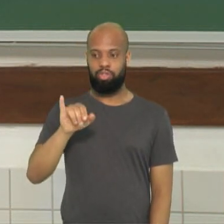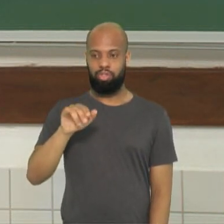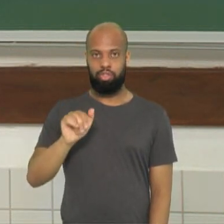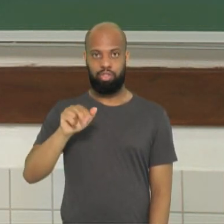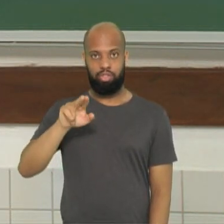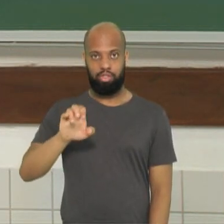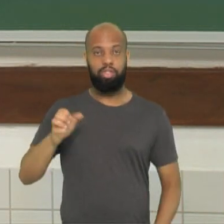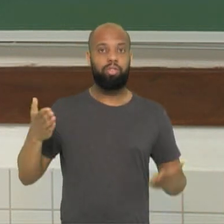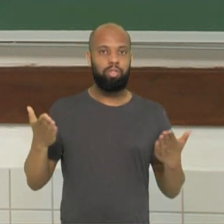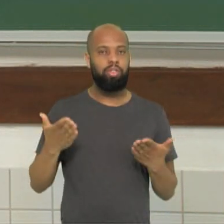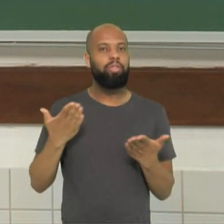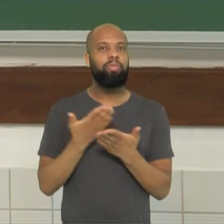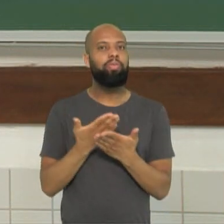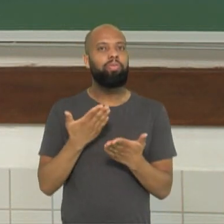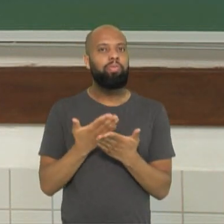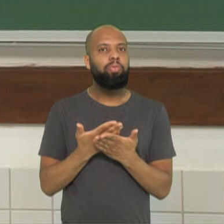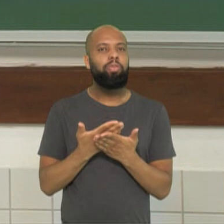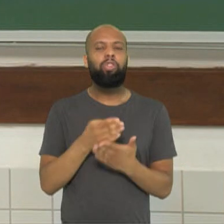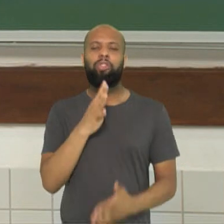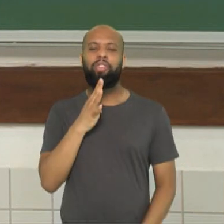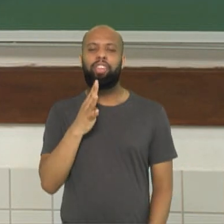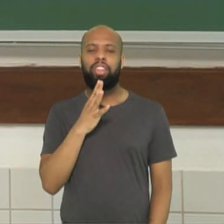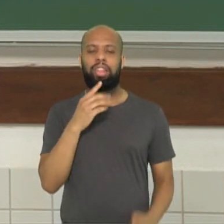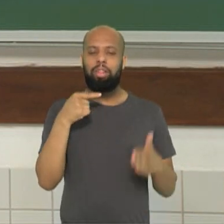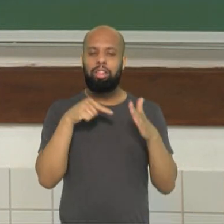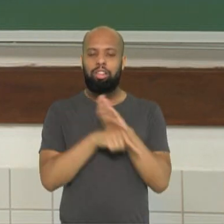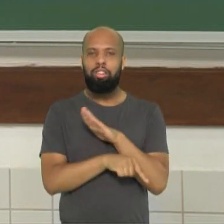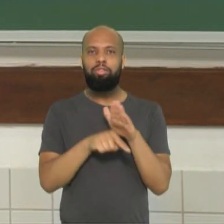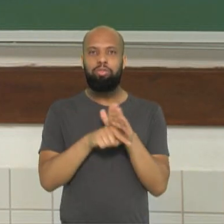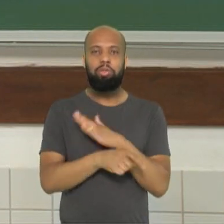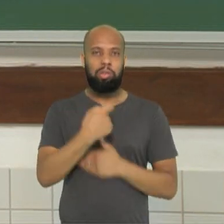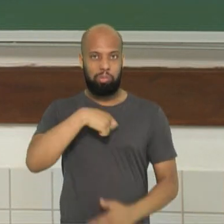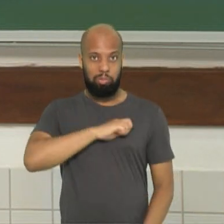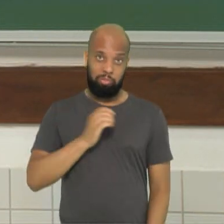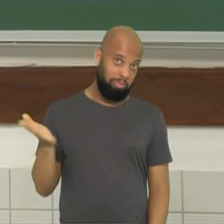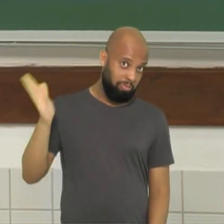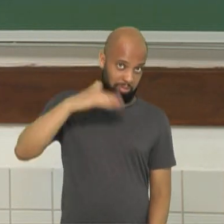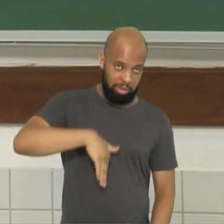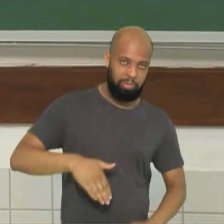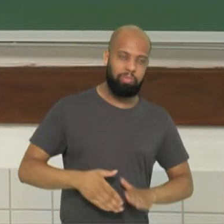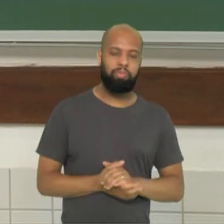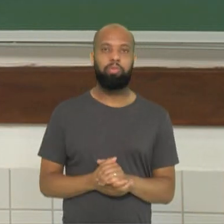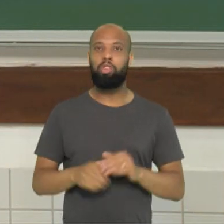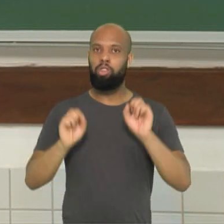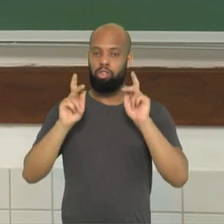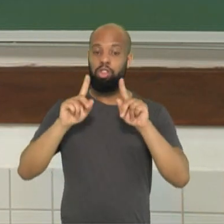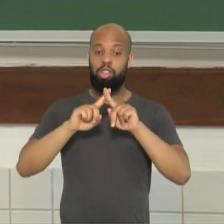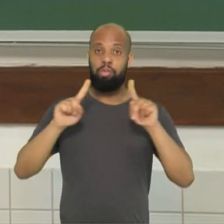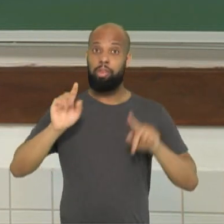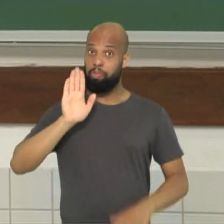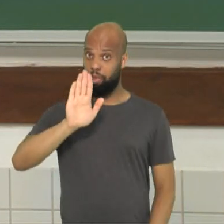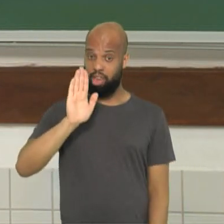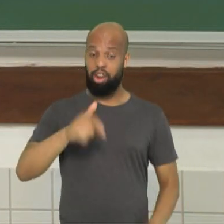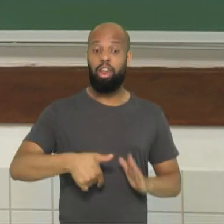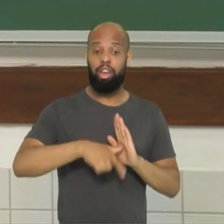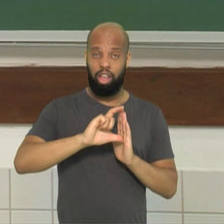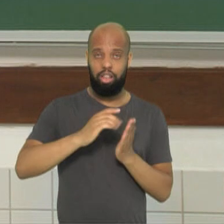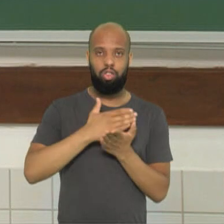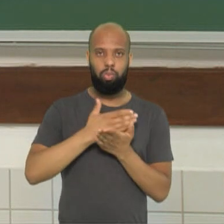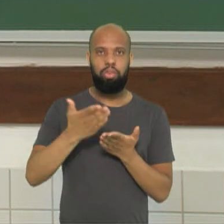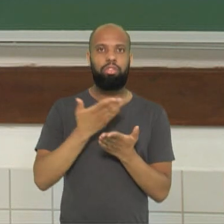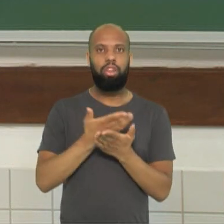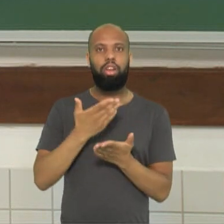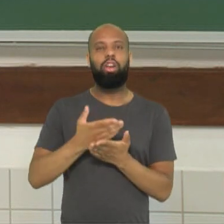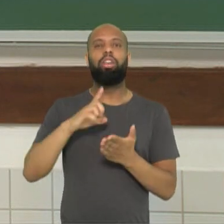y vamos a estudiar y a conocer um pouquinho mais da língua espanhola. Bien, antes de começarmos a nossa aula, temos